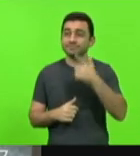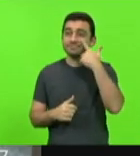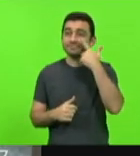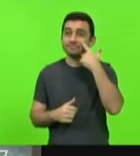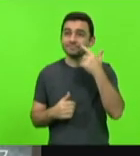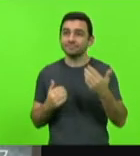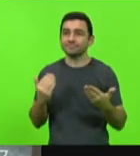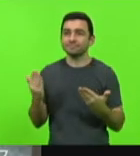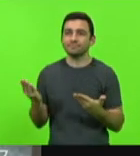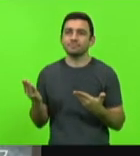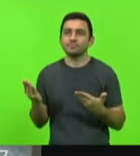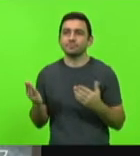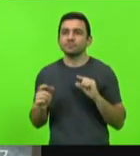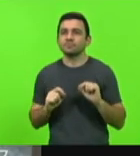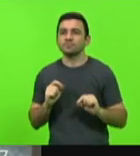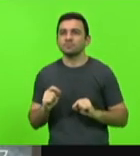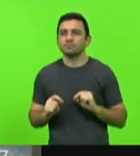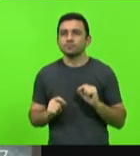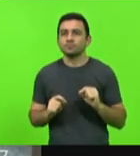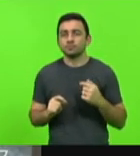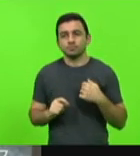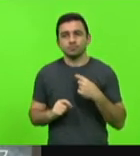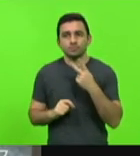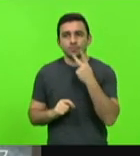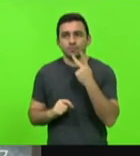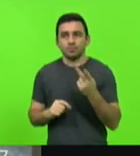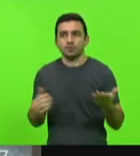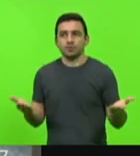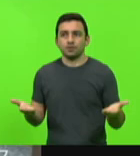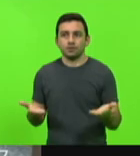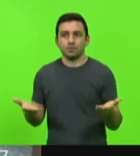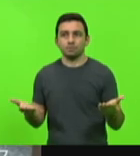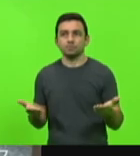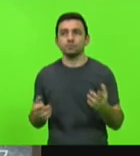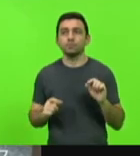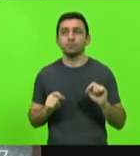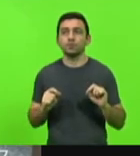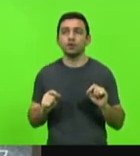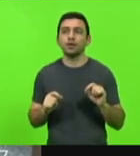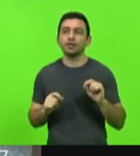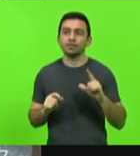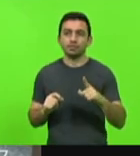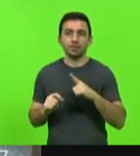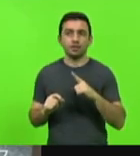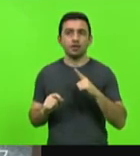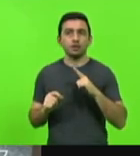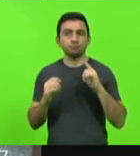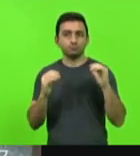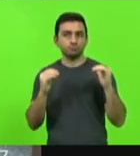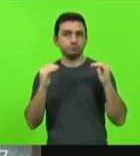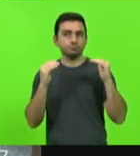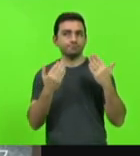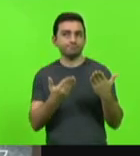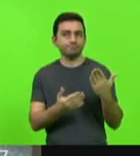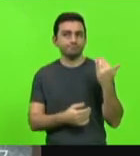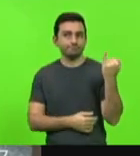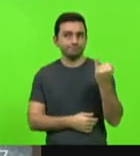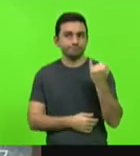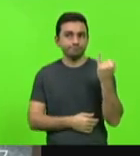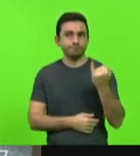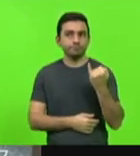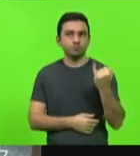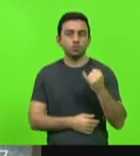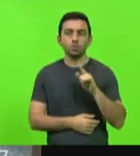Agora eu vou falar uma coisinha de um guri super importante, chamado Gustavo Bardin, que